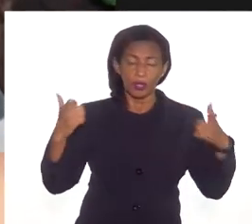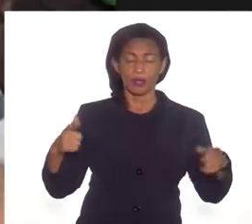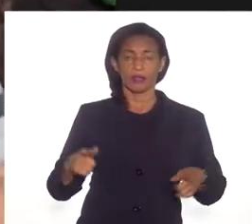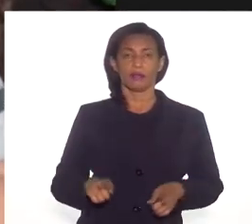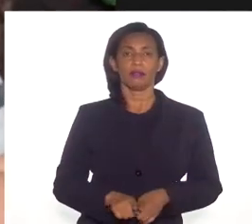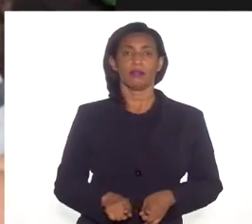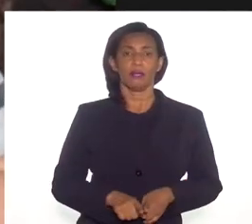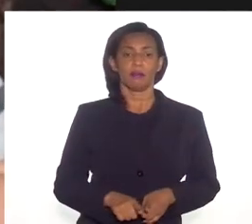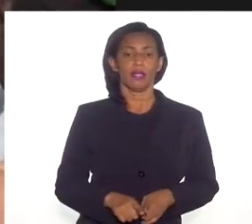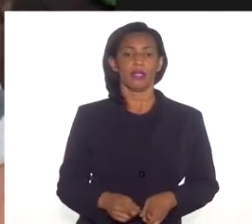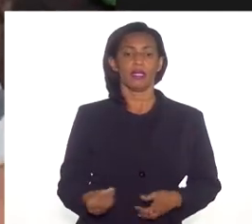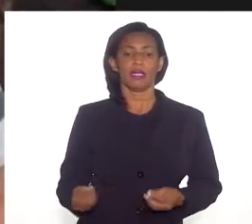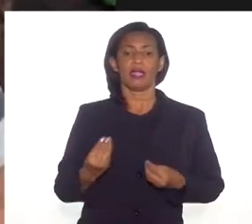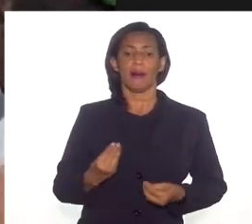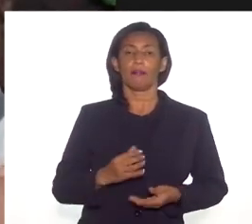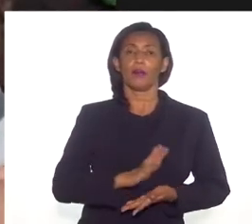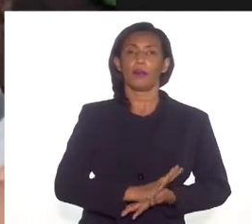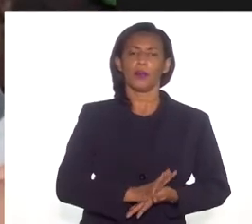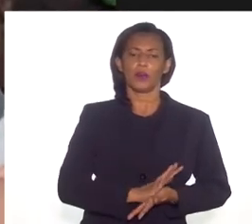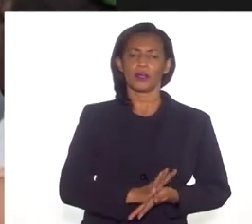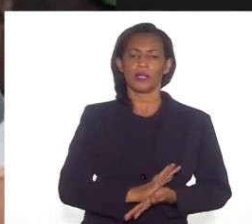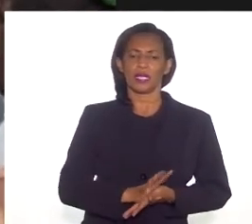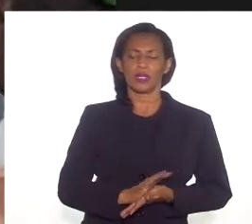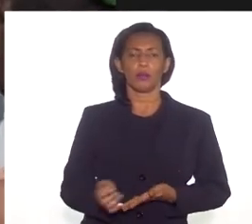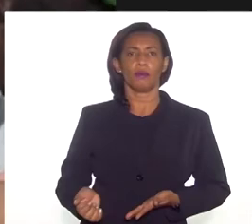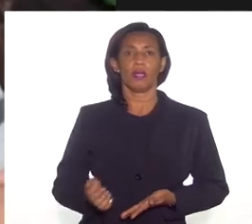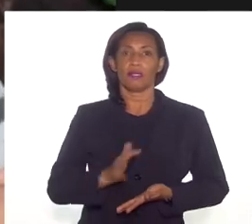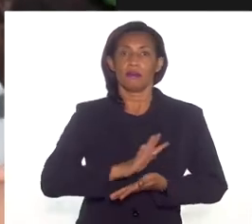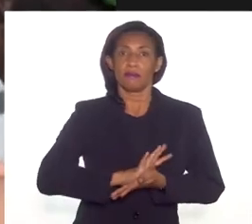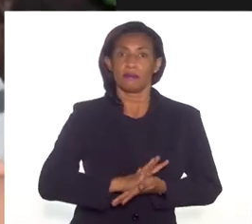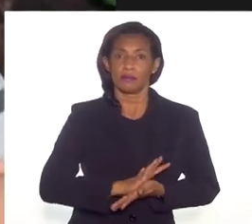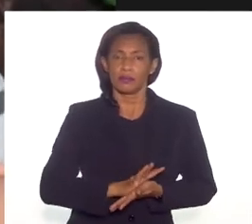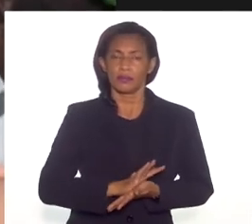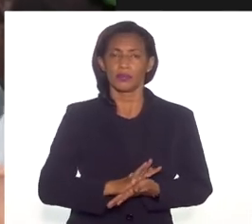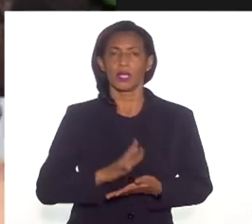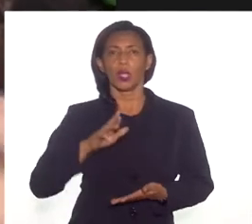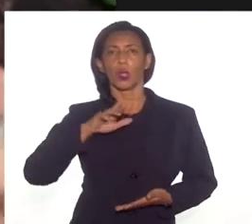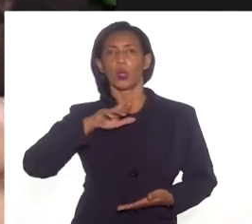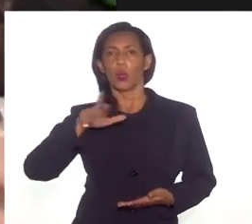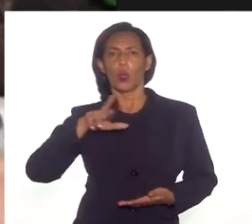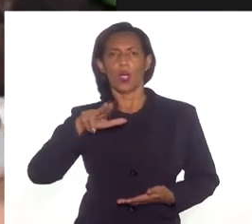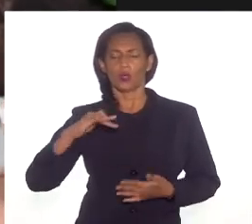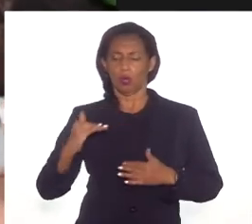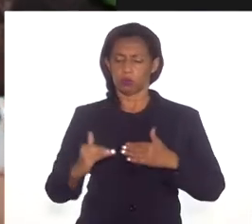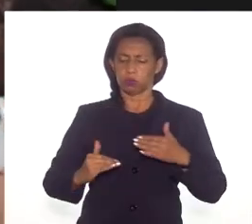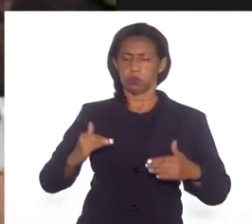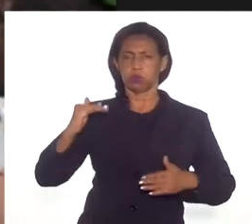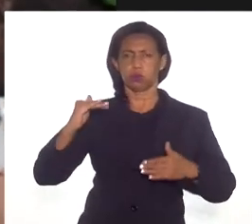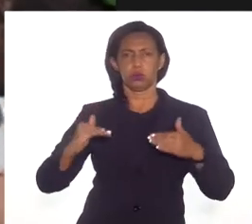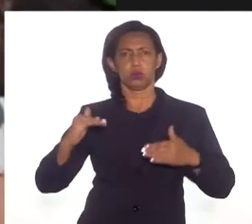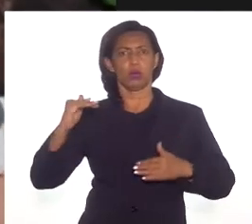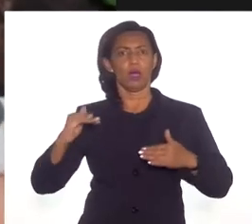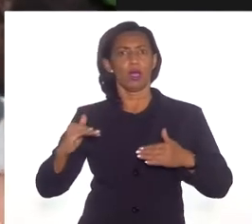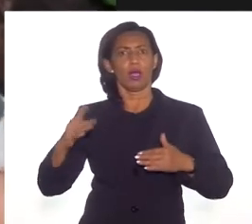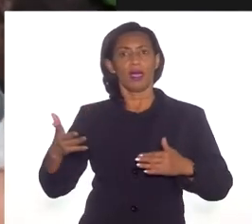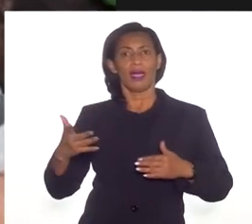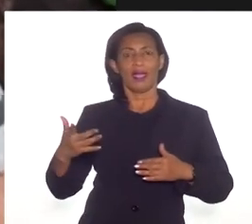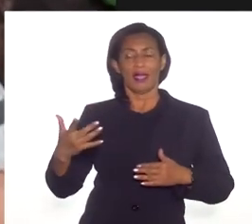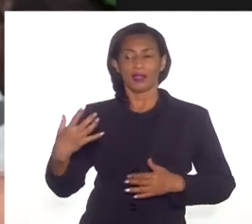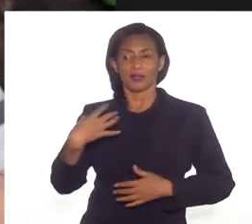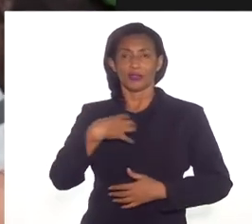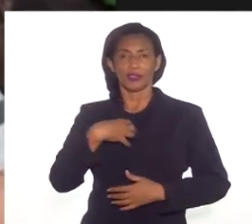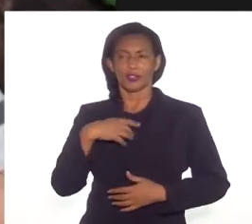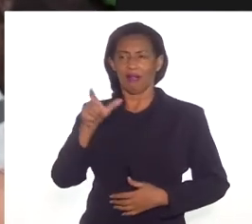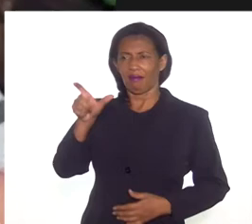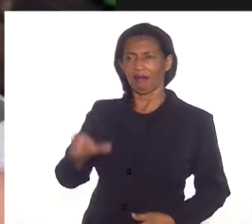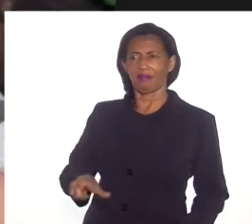tipo de violência que é gerado pelo preconceito, e esse preconceito não é só estrutural, é um preconceito que está